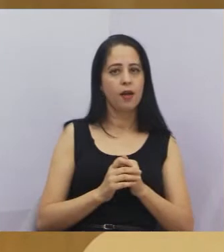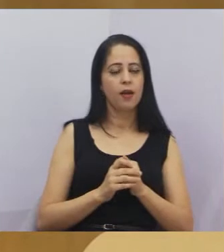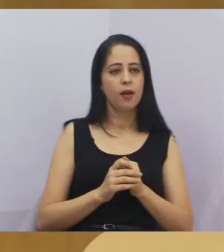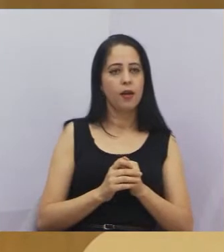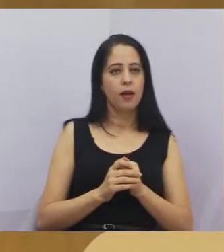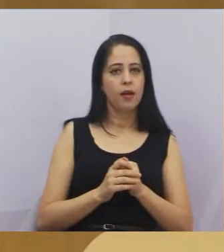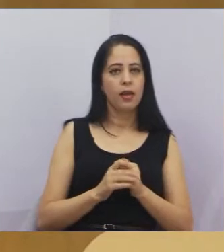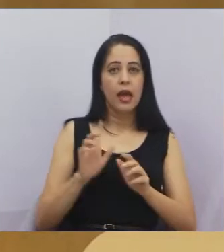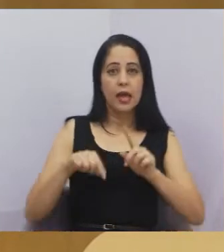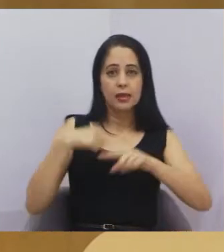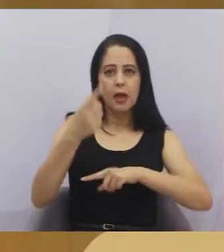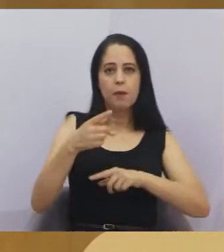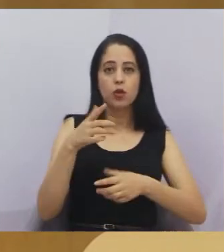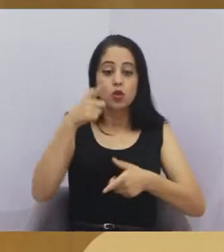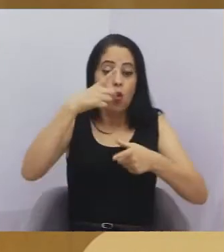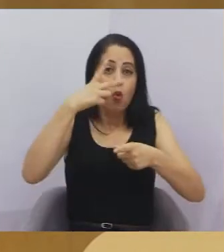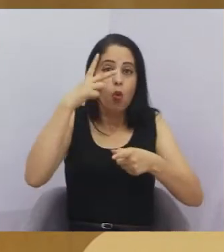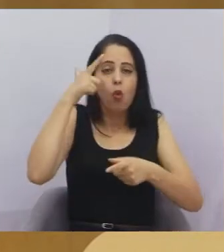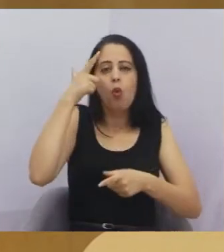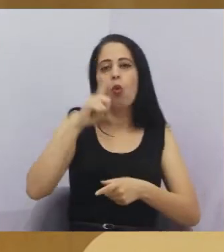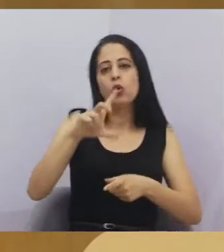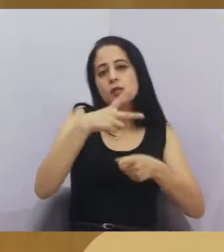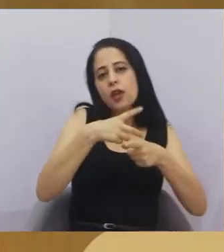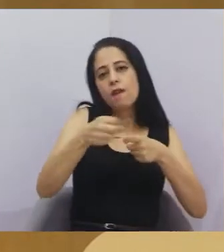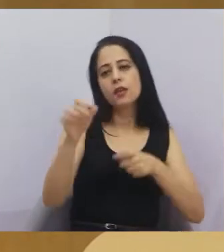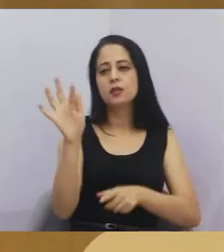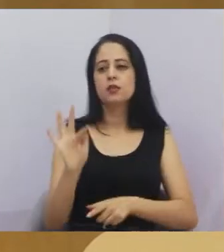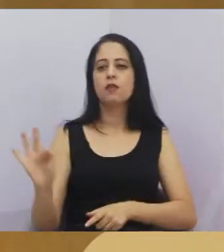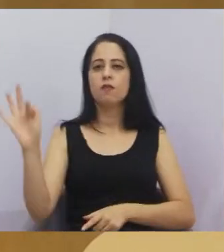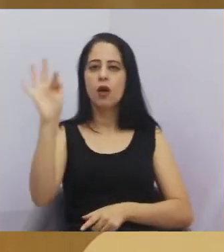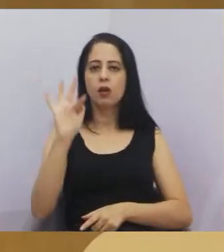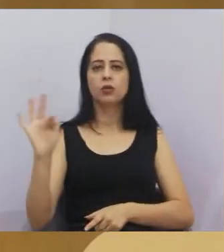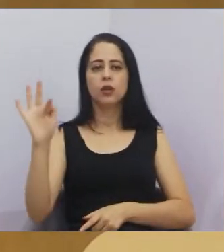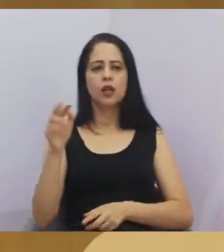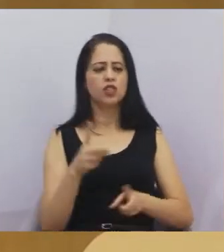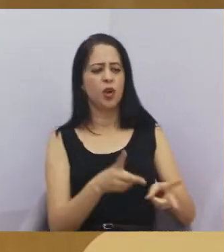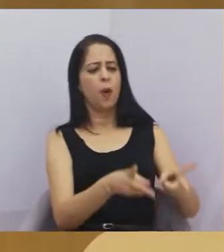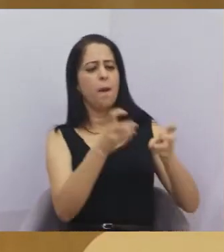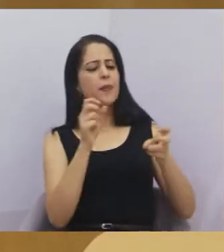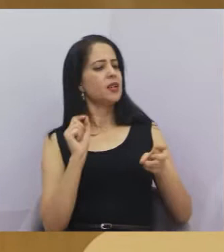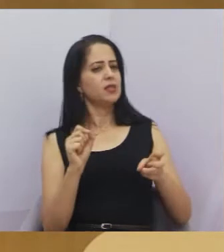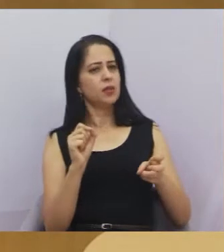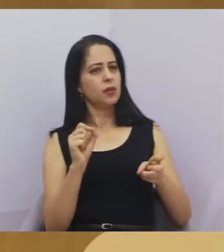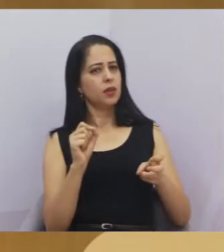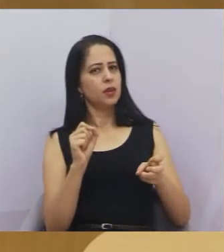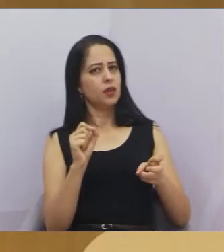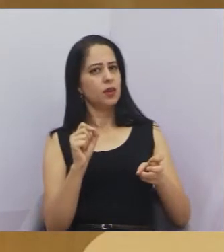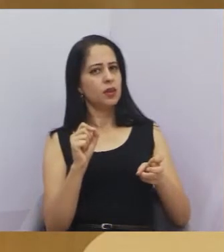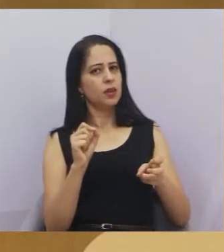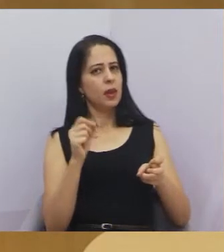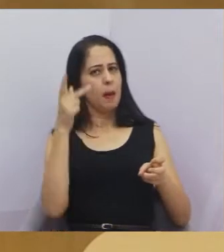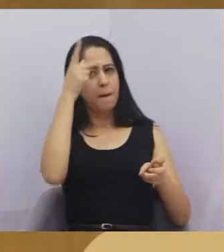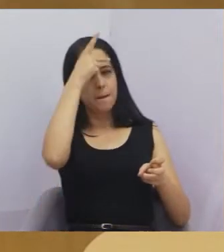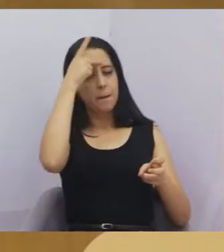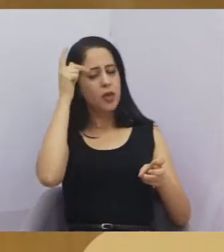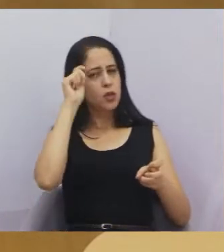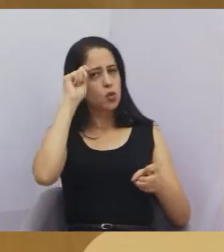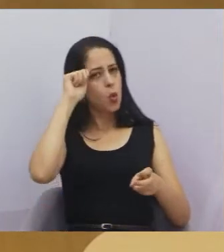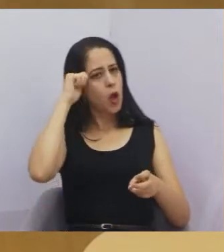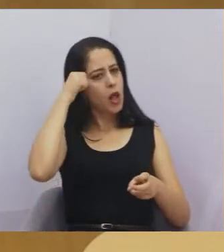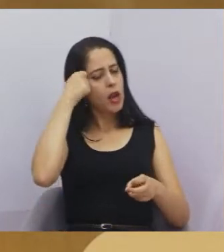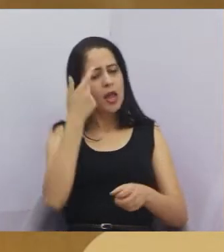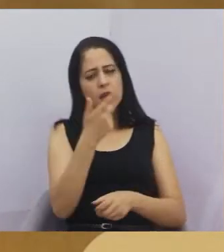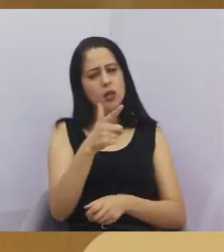quando lá sentei, percebi que as pessoas pobres, que as pessoas negras não estavam lá. E não estavam por quê? Porque não